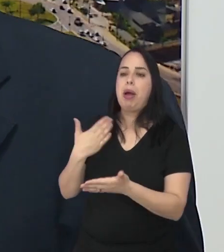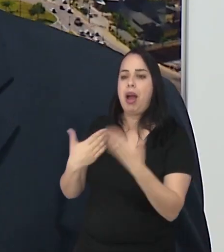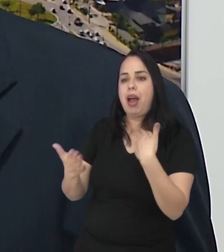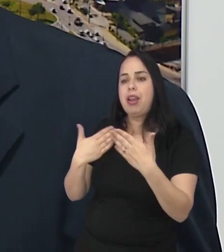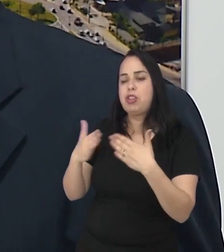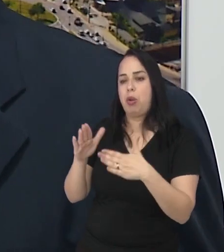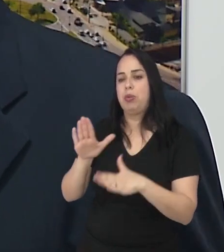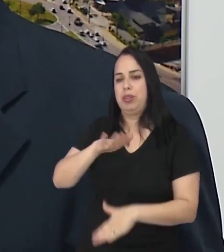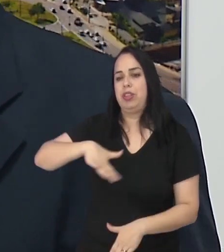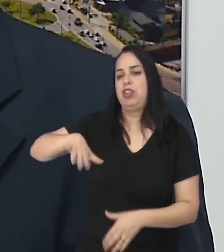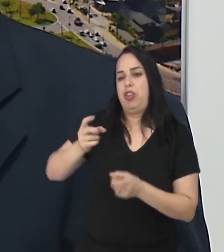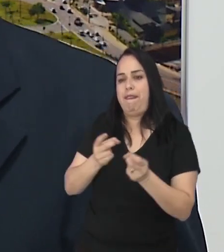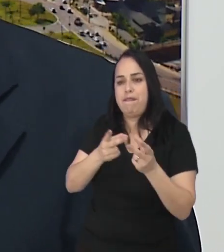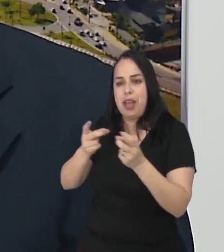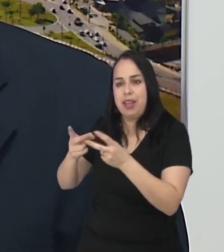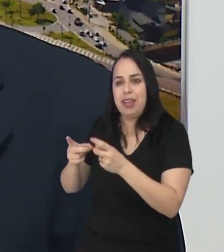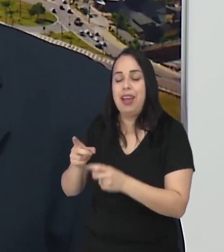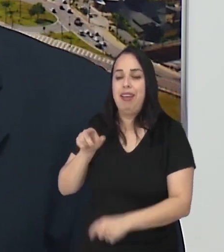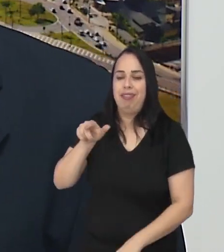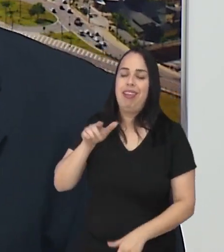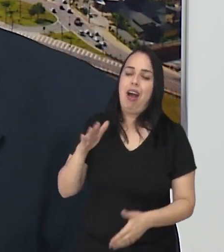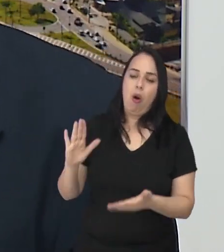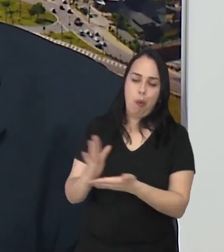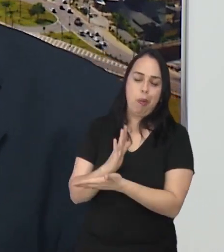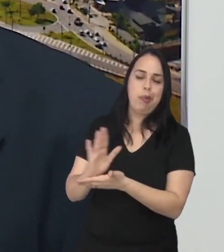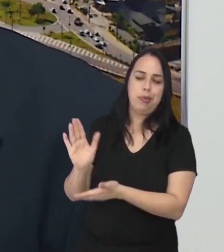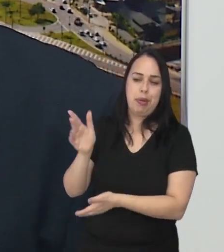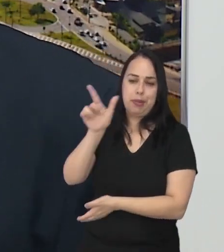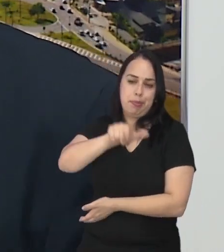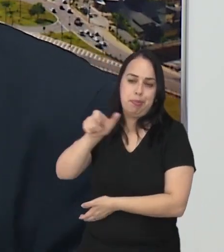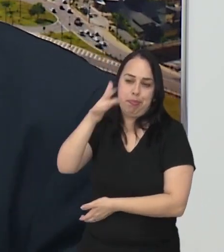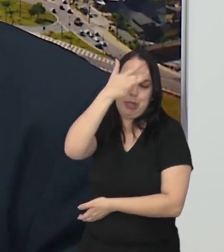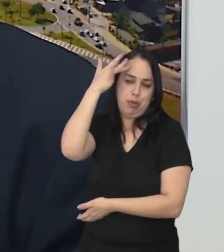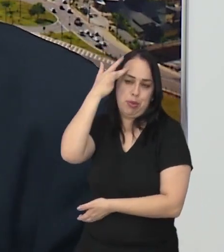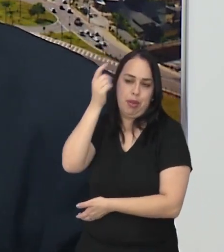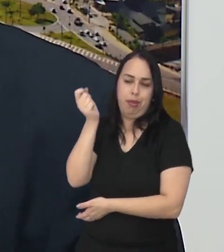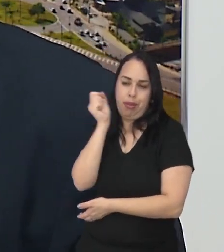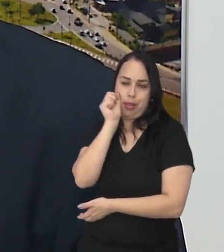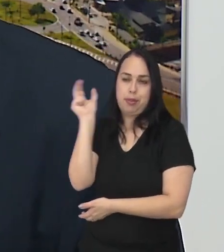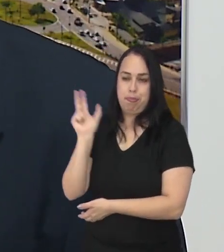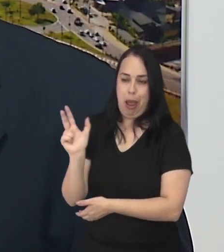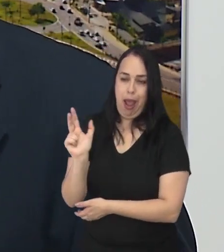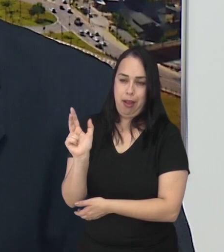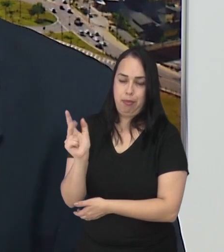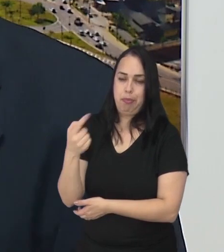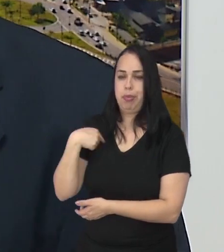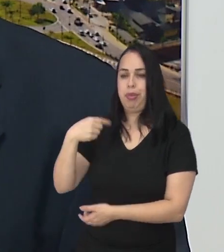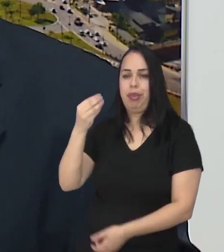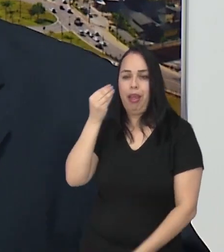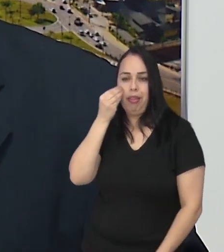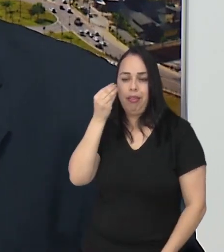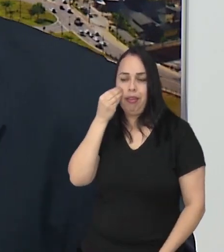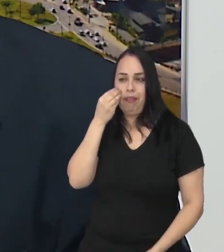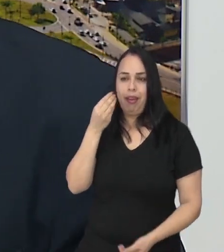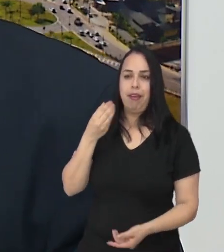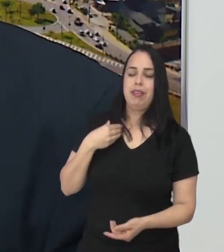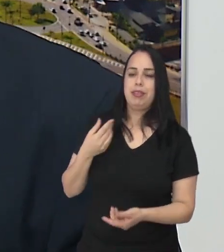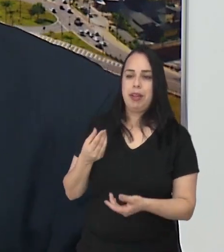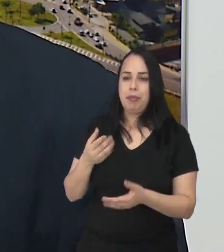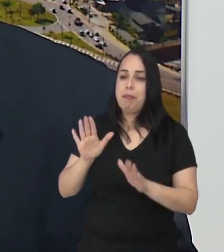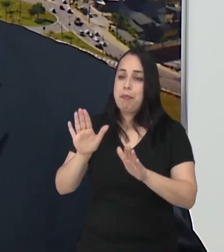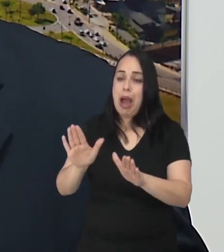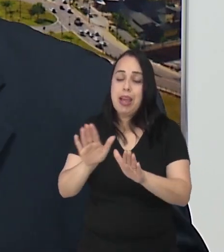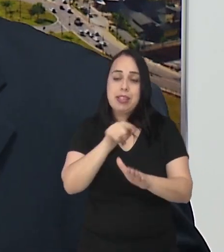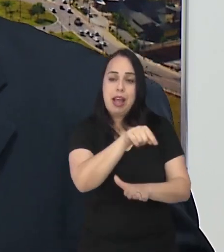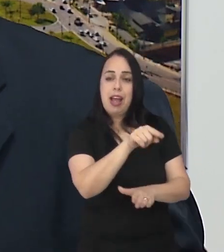relação comercial, sempre tem aquele mais espertinho que acha que está dando vantagem na vida. E não é. A